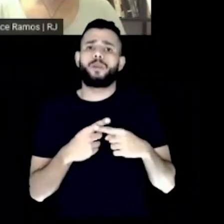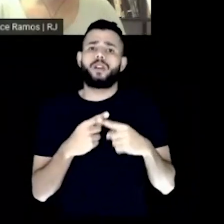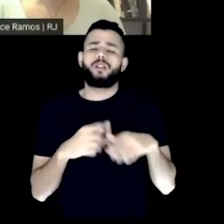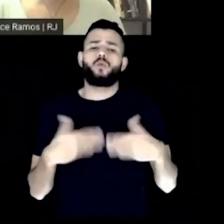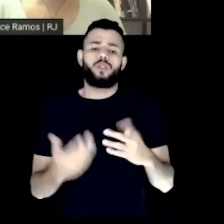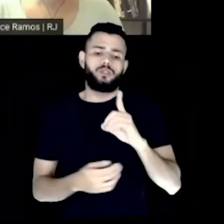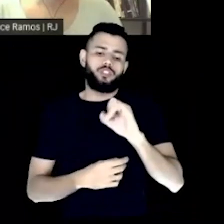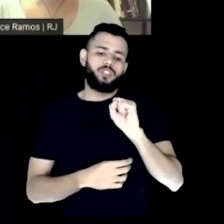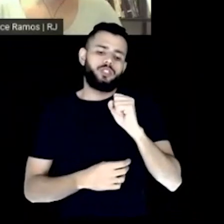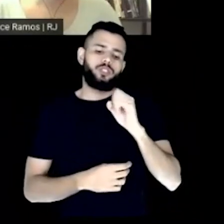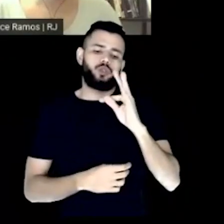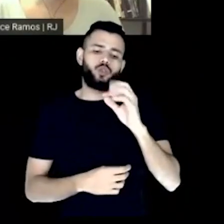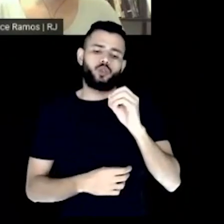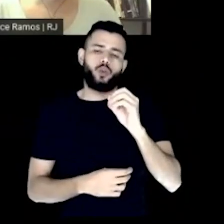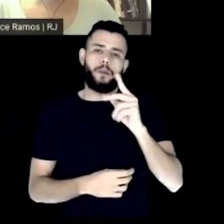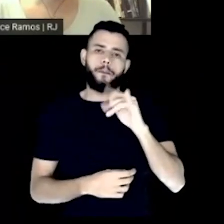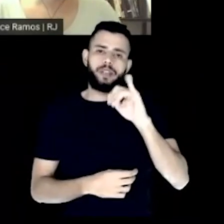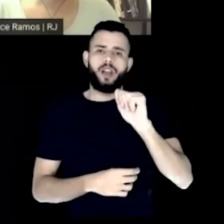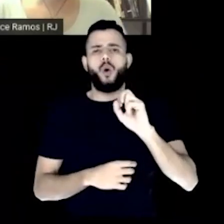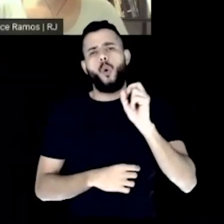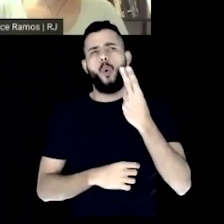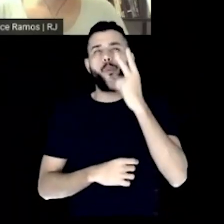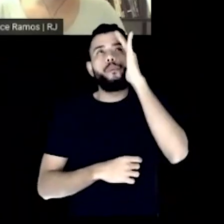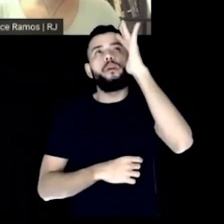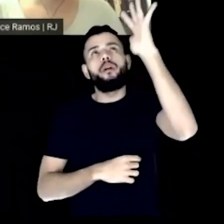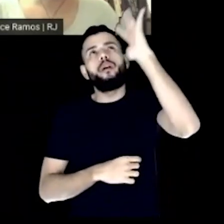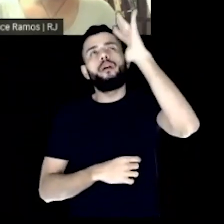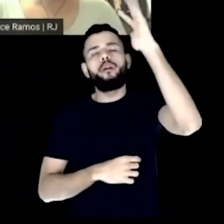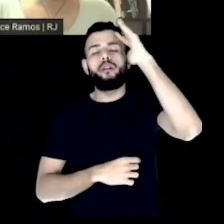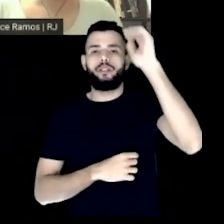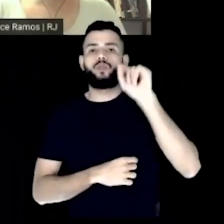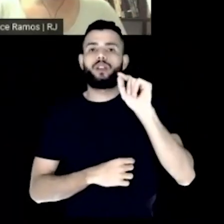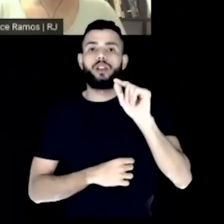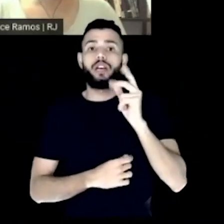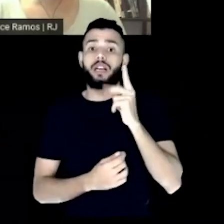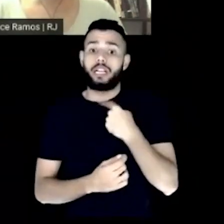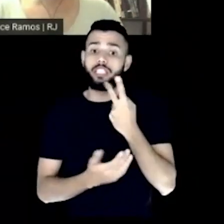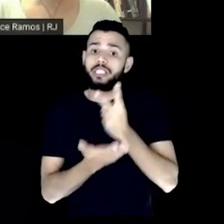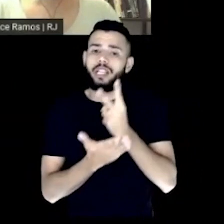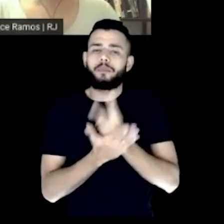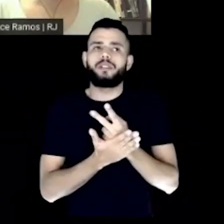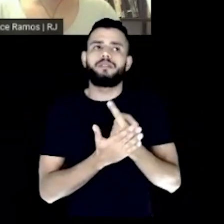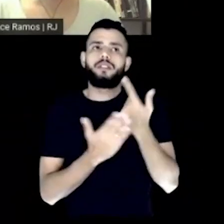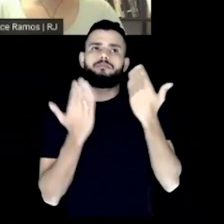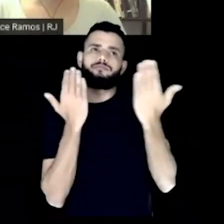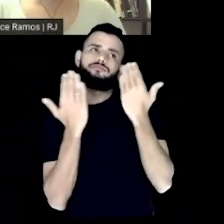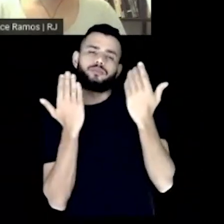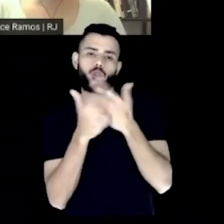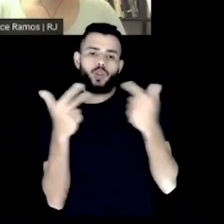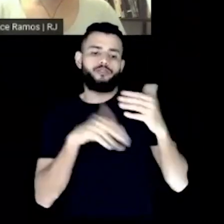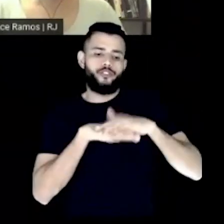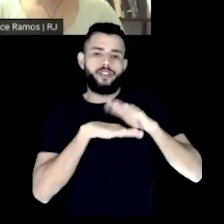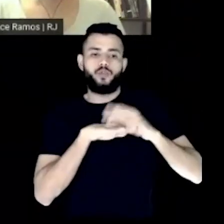gente, parece que quando falamos de distopias, ou literatura de fantasia ou fantástica, a gente acaba sempre emulando o que